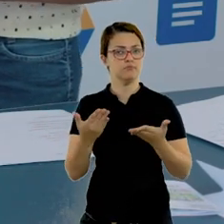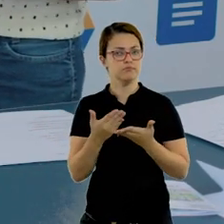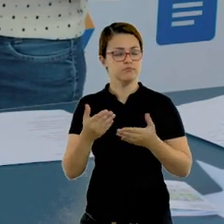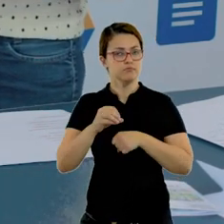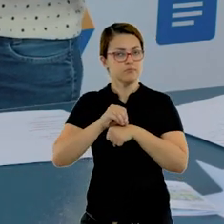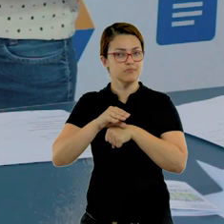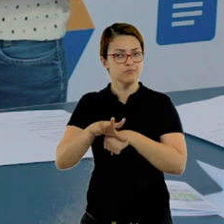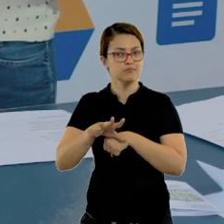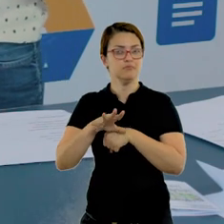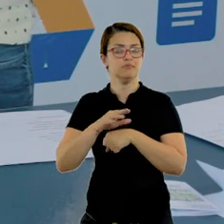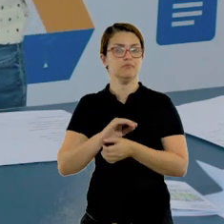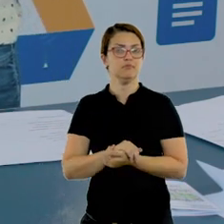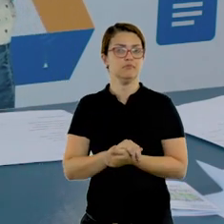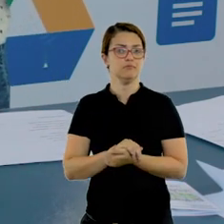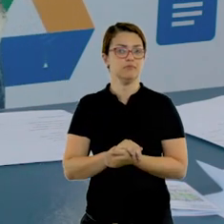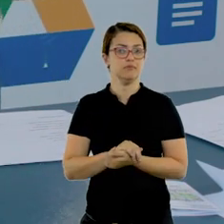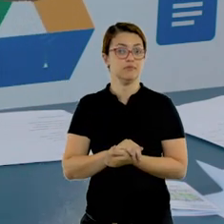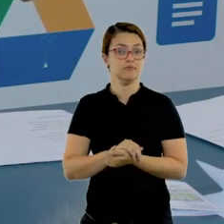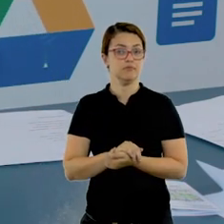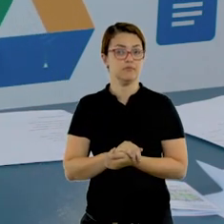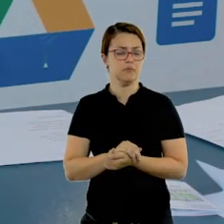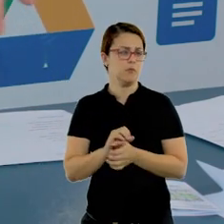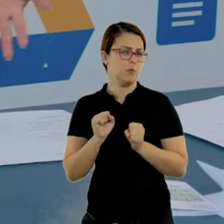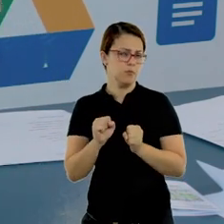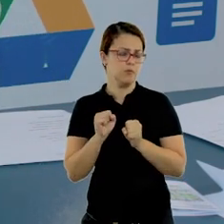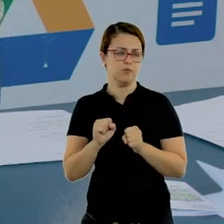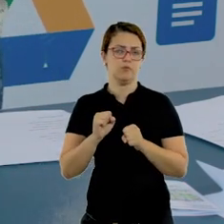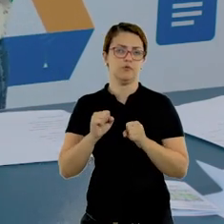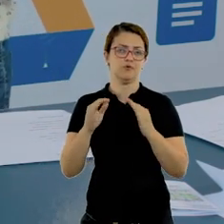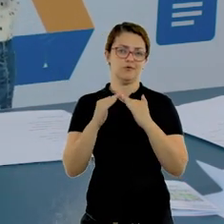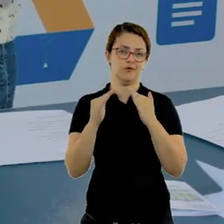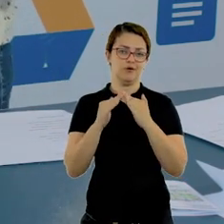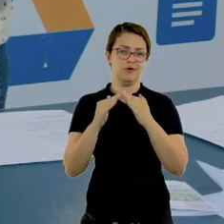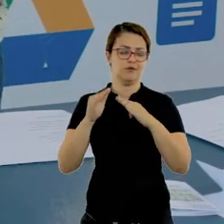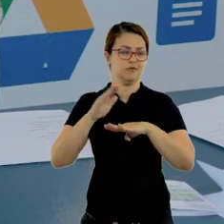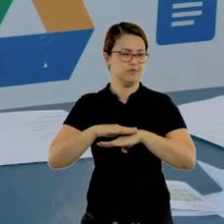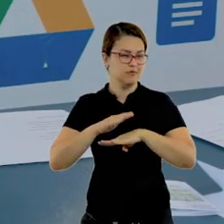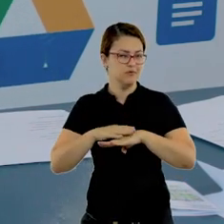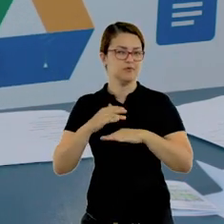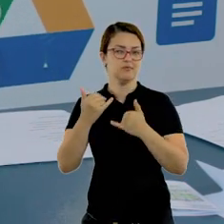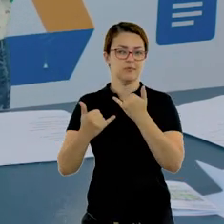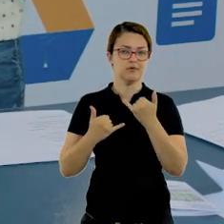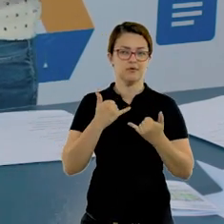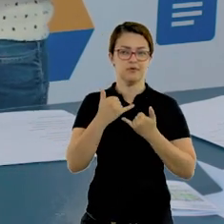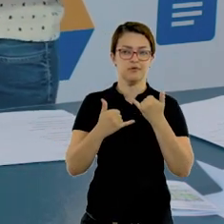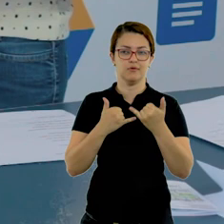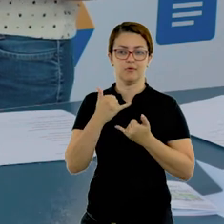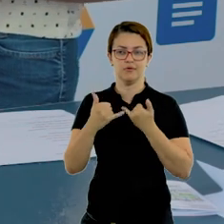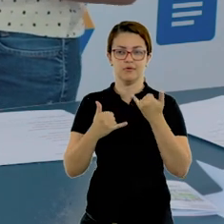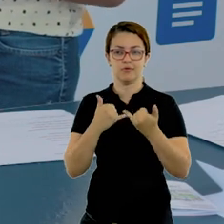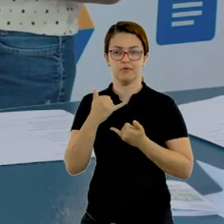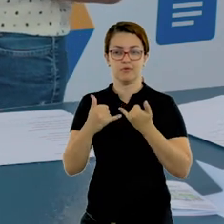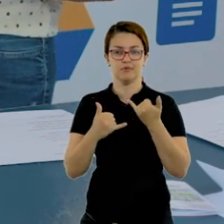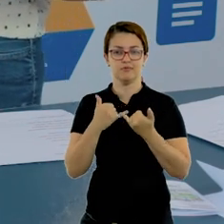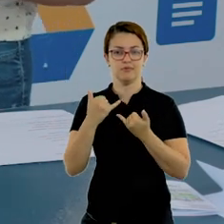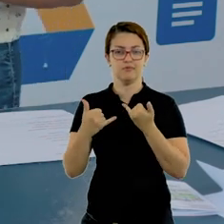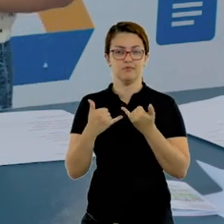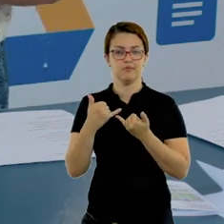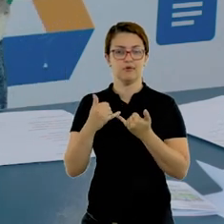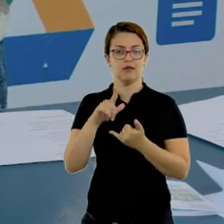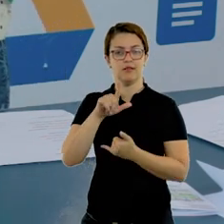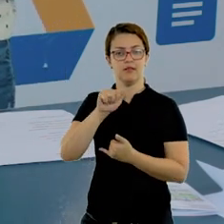eu trouxe uma sugestão para vocês que não tá lá na nossa rotina, mas dá para vocês confeccionarem aí na casa de vocês e brincar um pouquinho, que é um